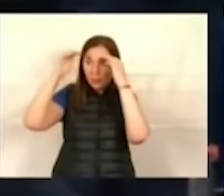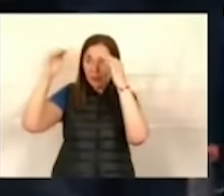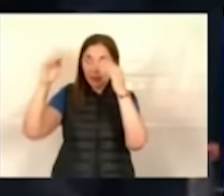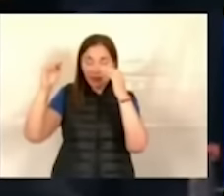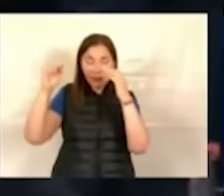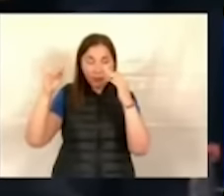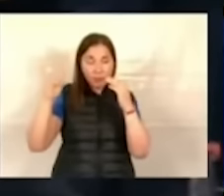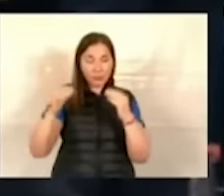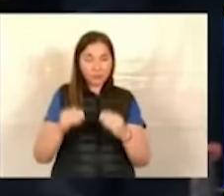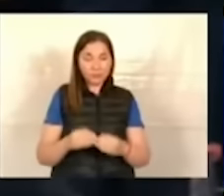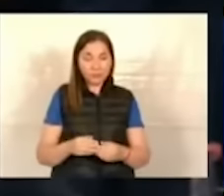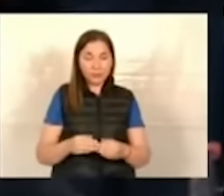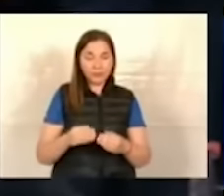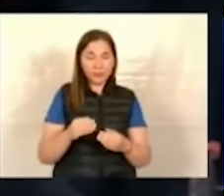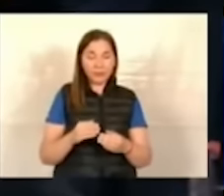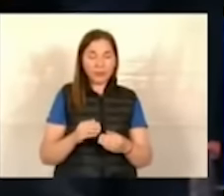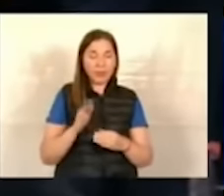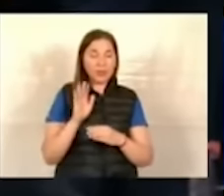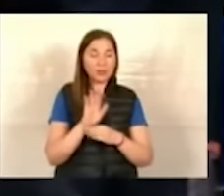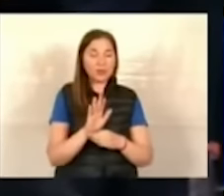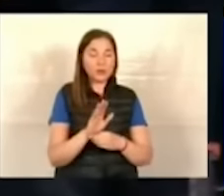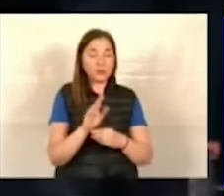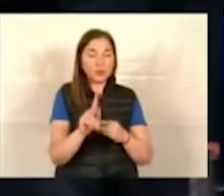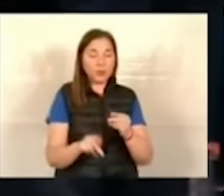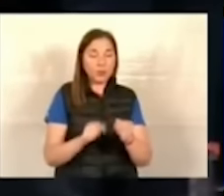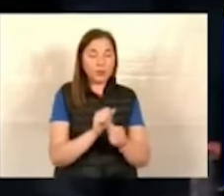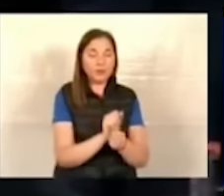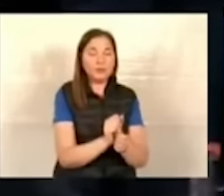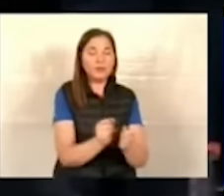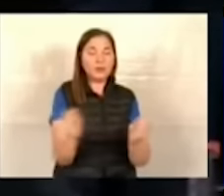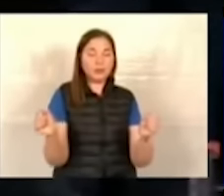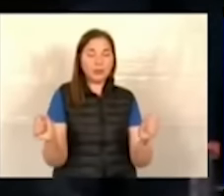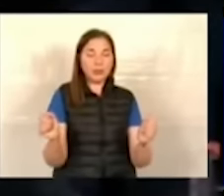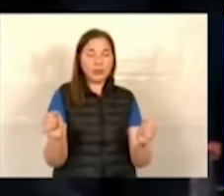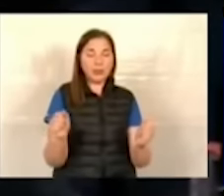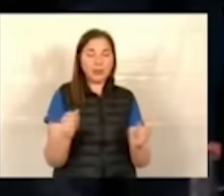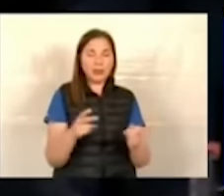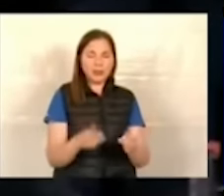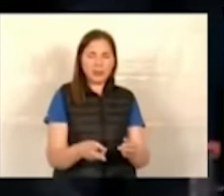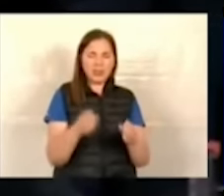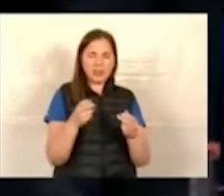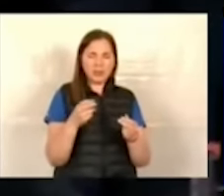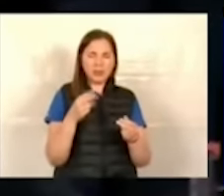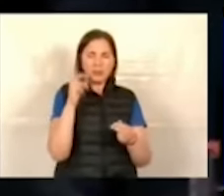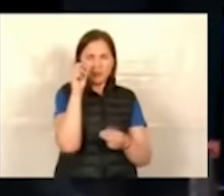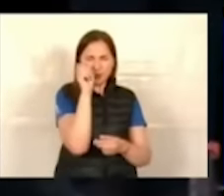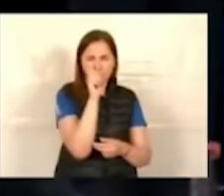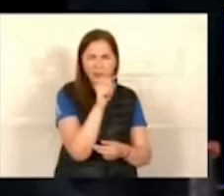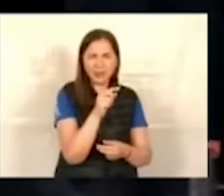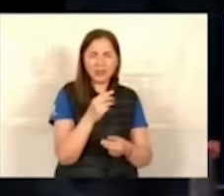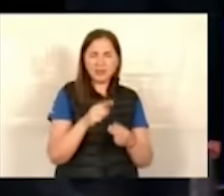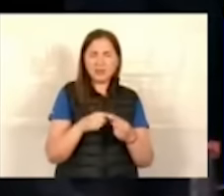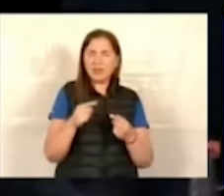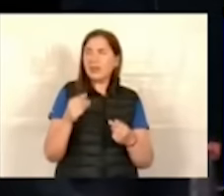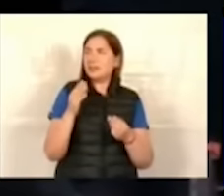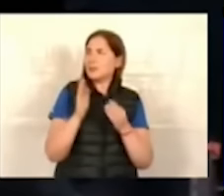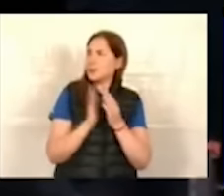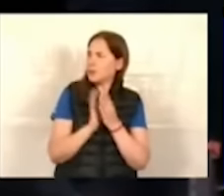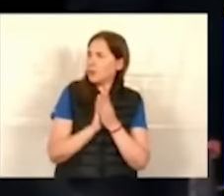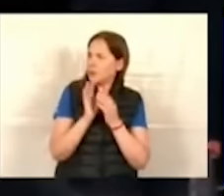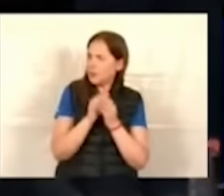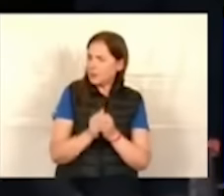Senhor Moisés foi levar o povo de Israel se deparou com dificuldade pediu ao Senhor clamou ao